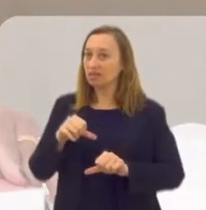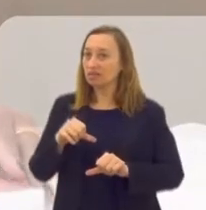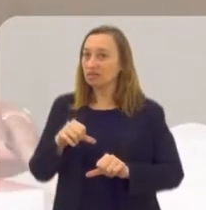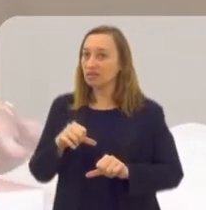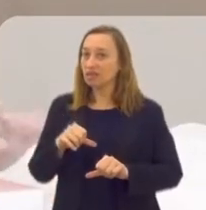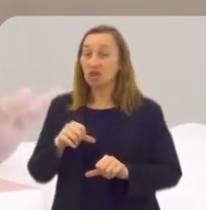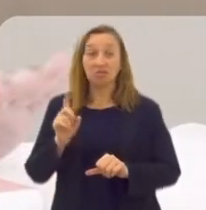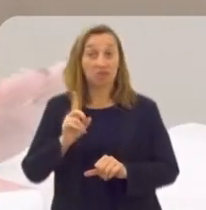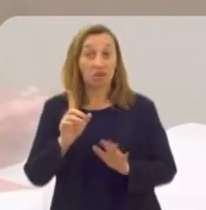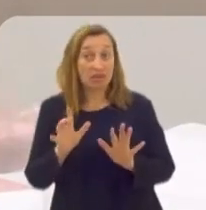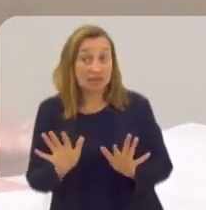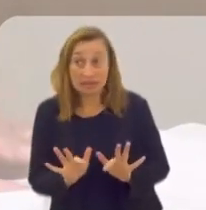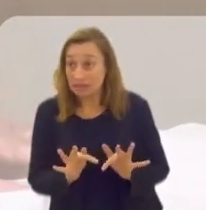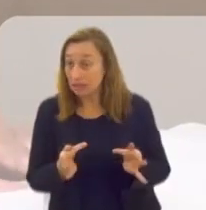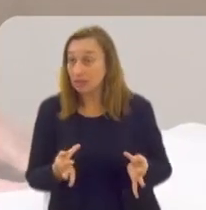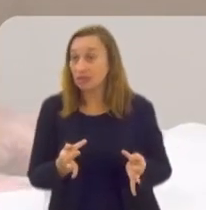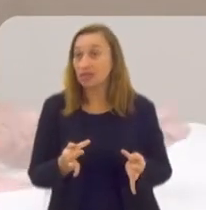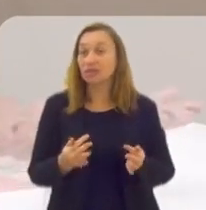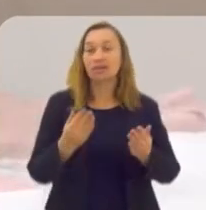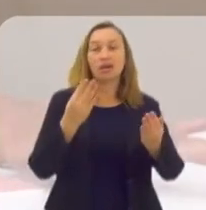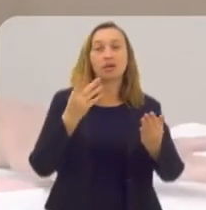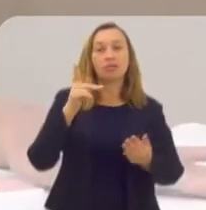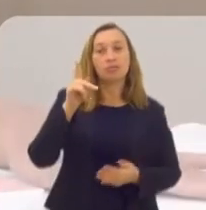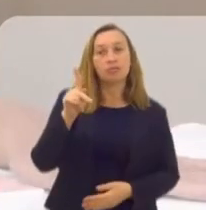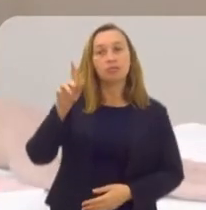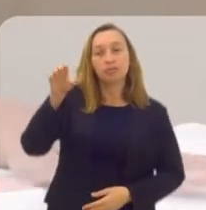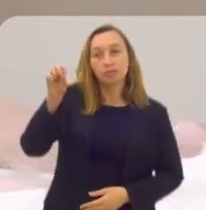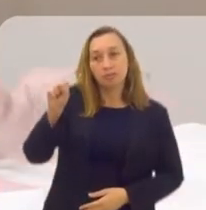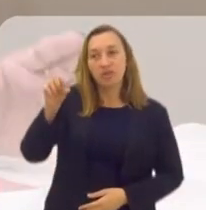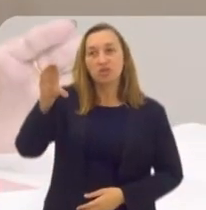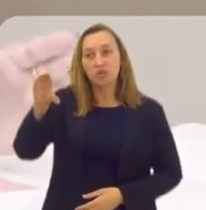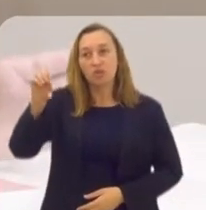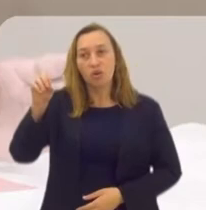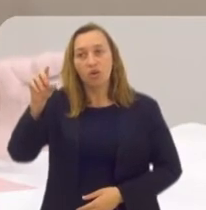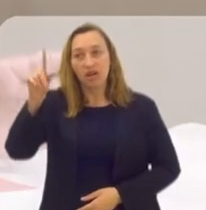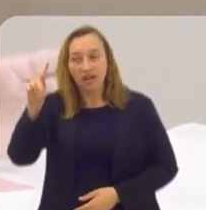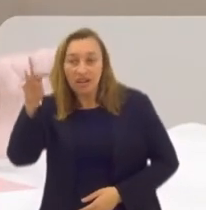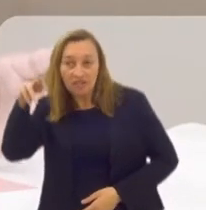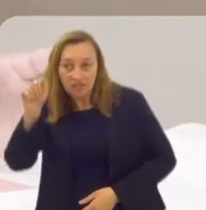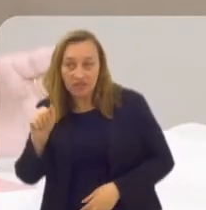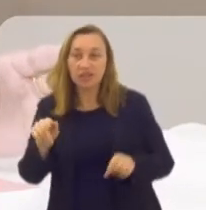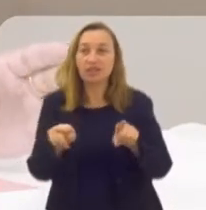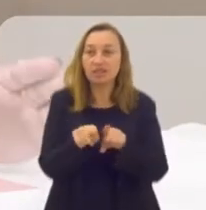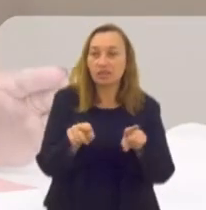contrário, não acho que tenha nada de simples, tanto na psicografia quanto na